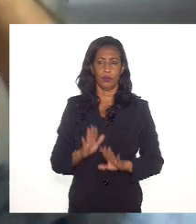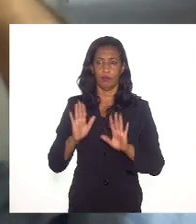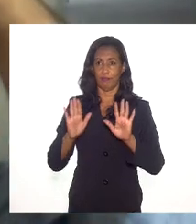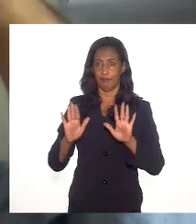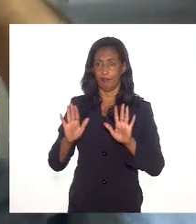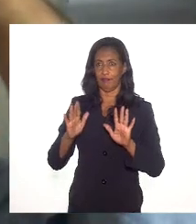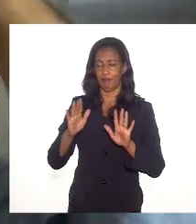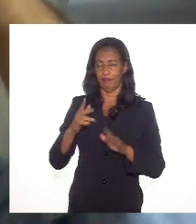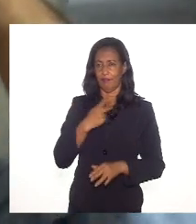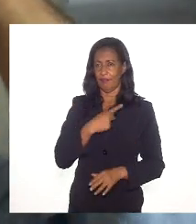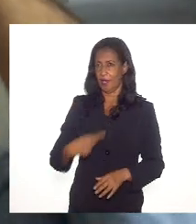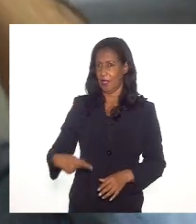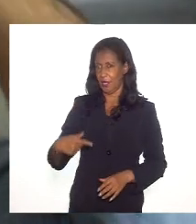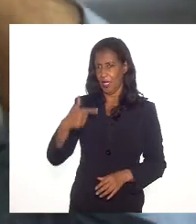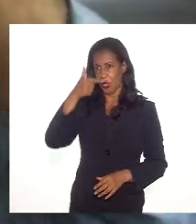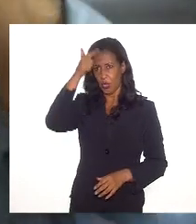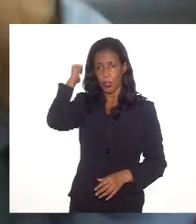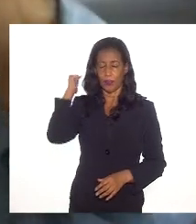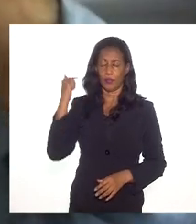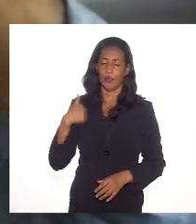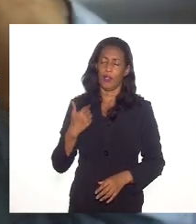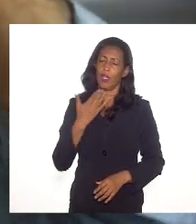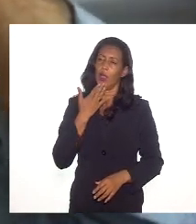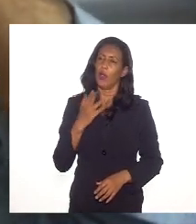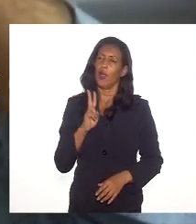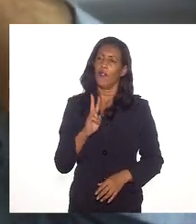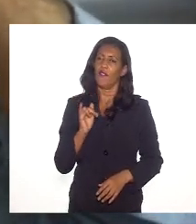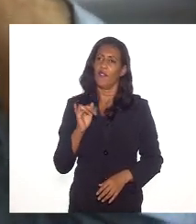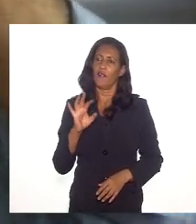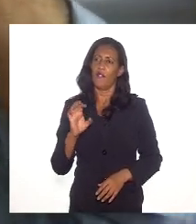Presidente, eu estava pedindo vista porque